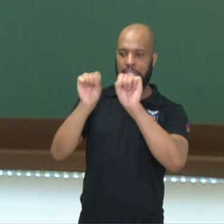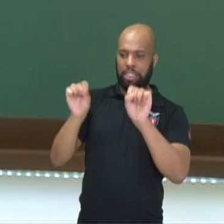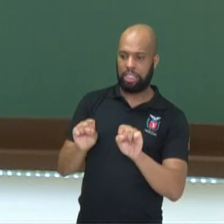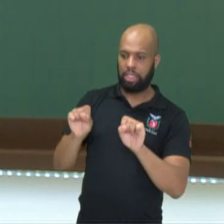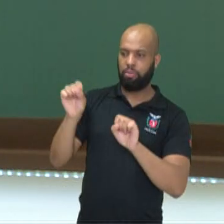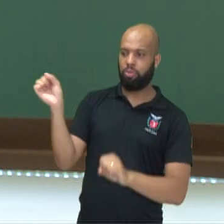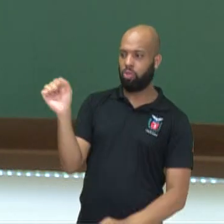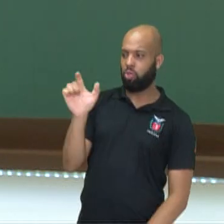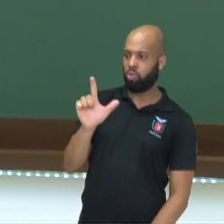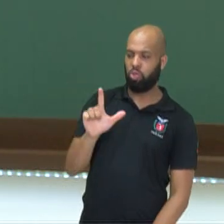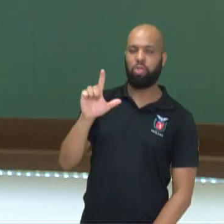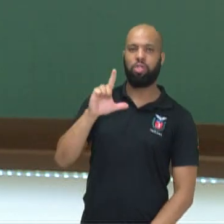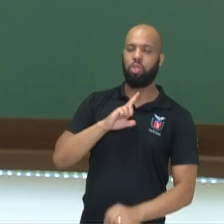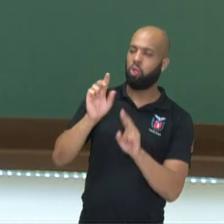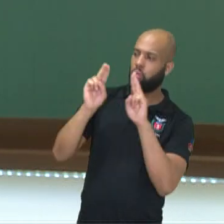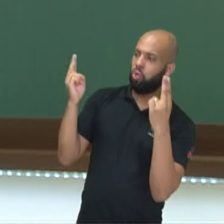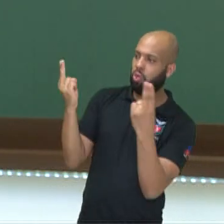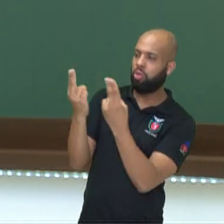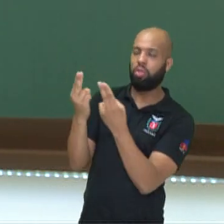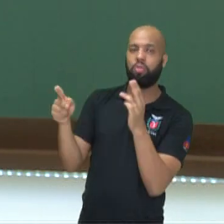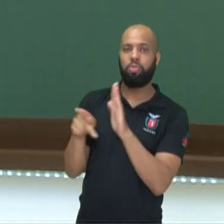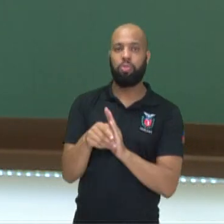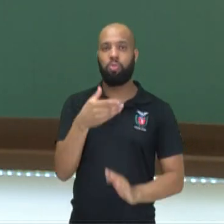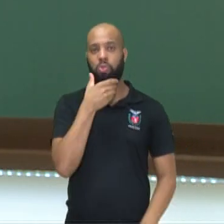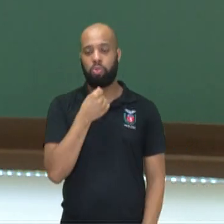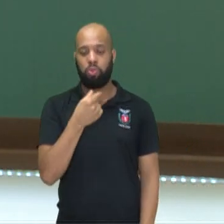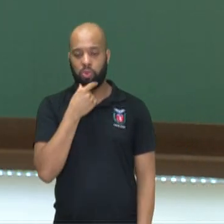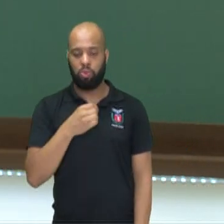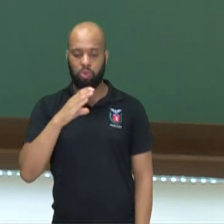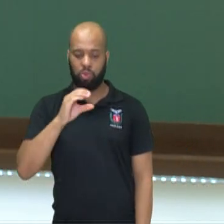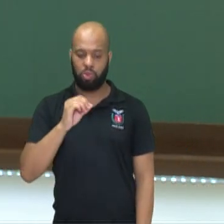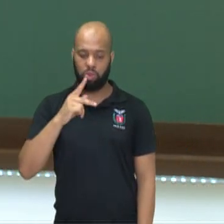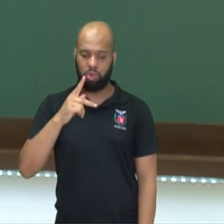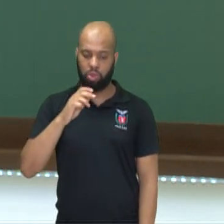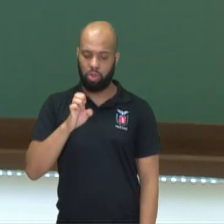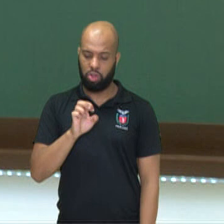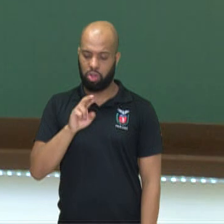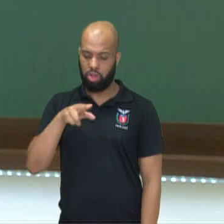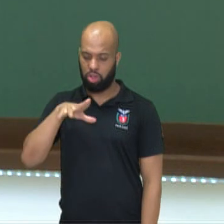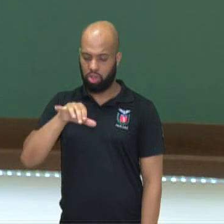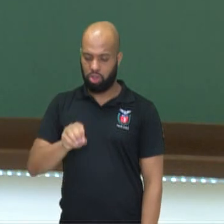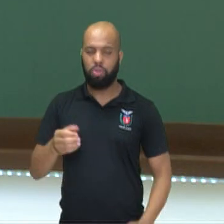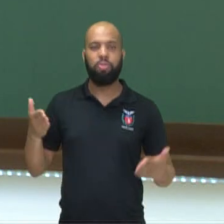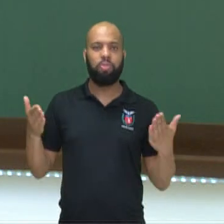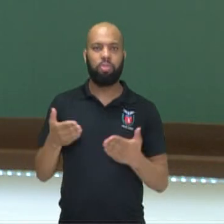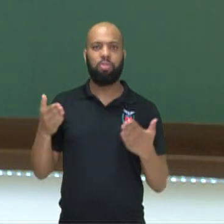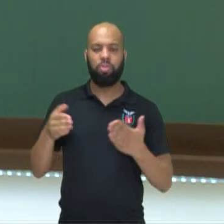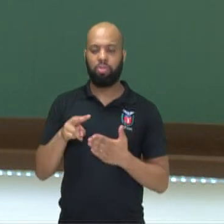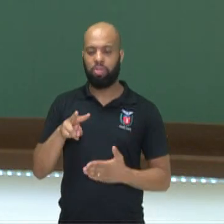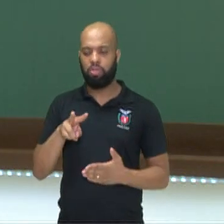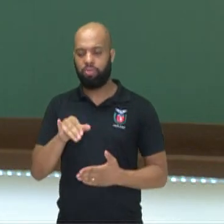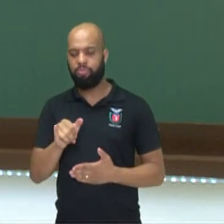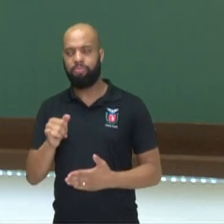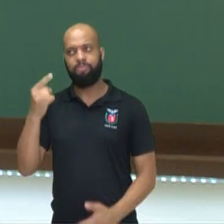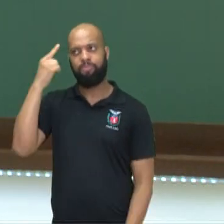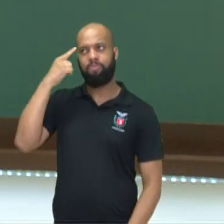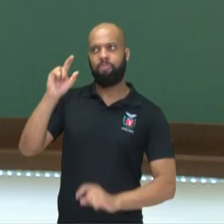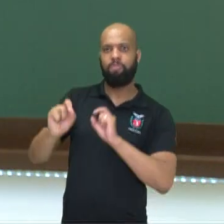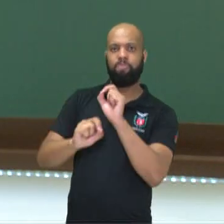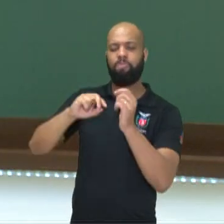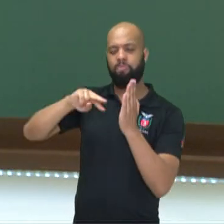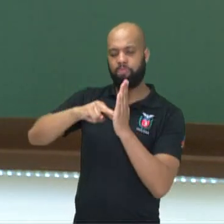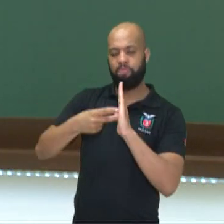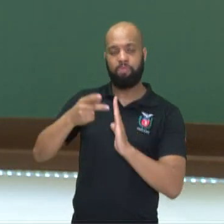cosmos, empreendida por Nicolau Copérnico. E para entender melhor isso aí, então, vamos primeiro pensar o que foi